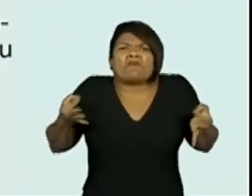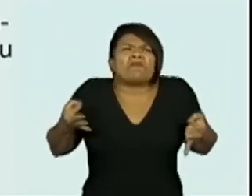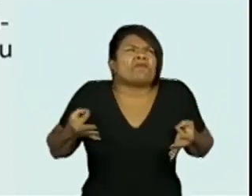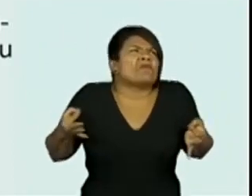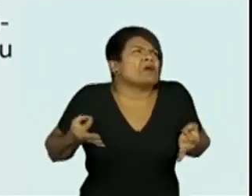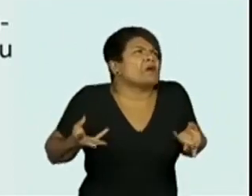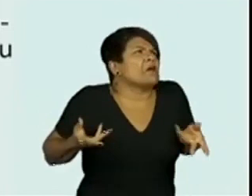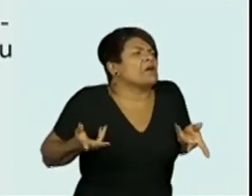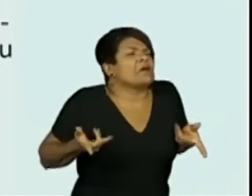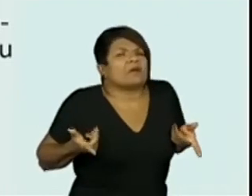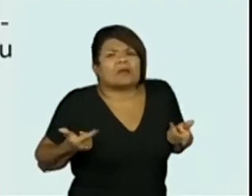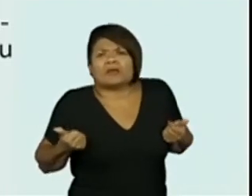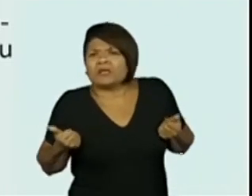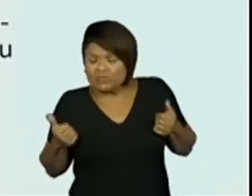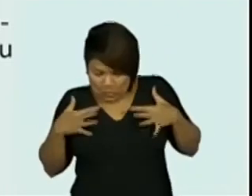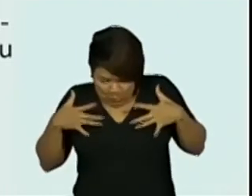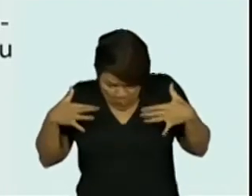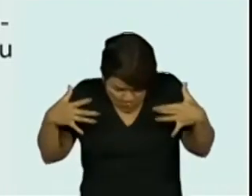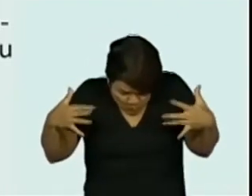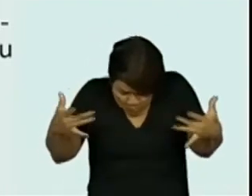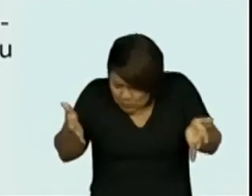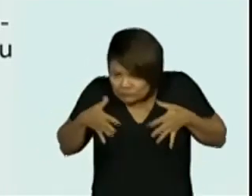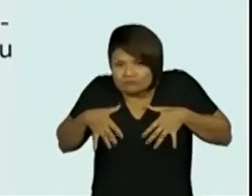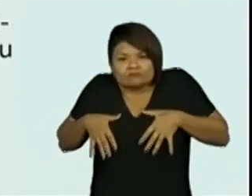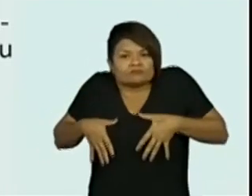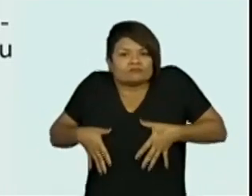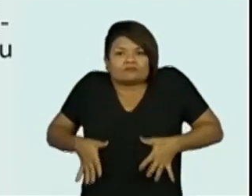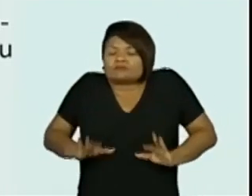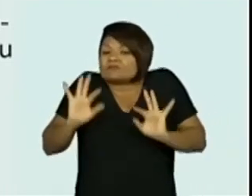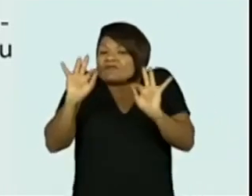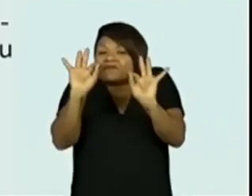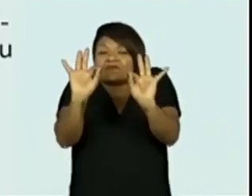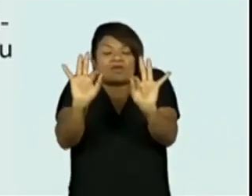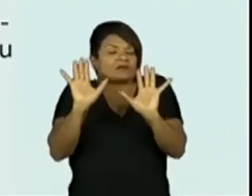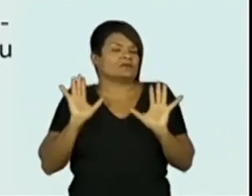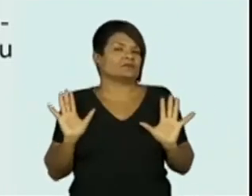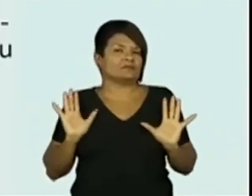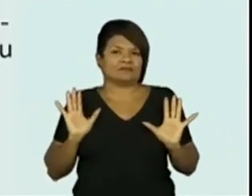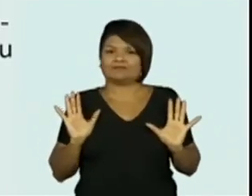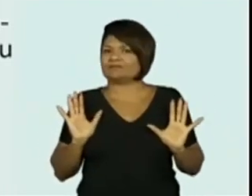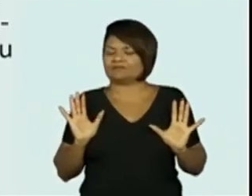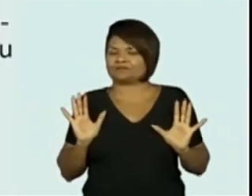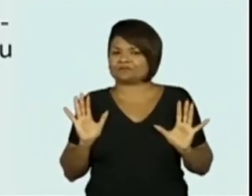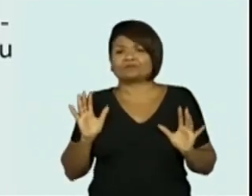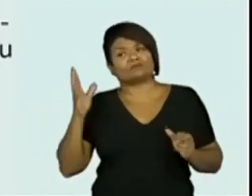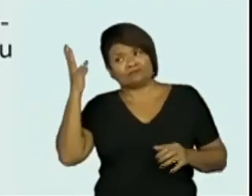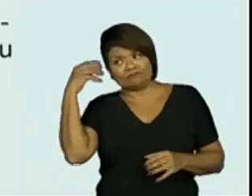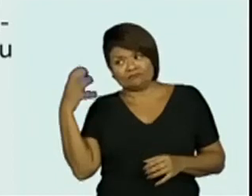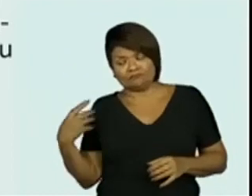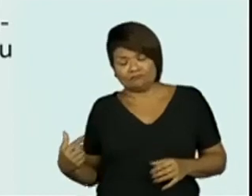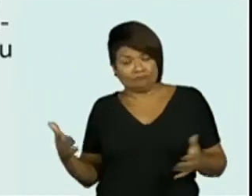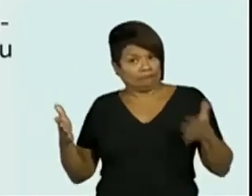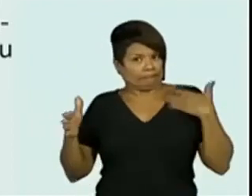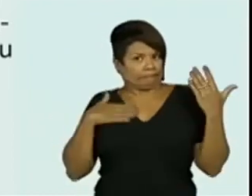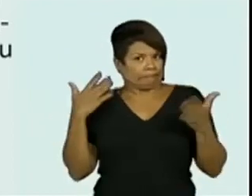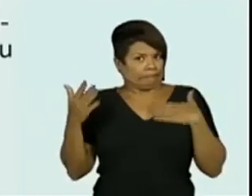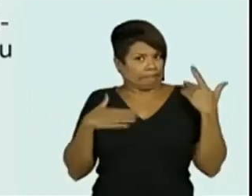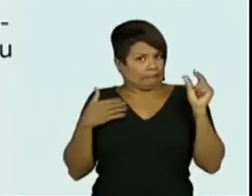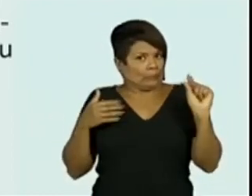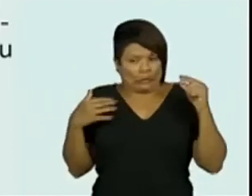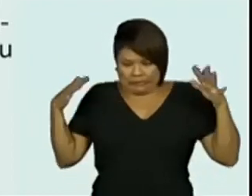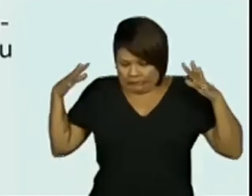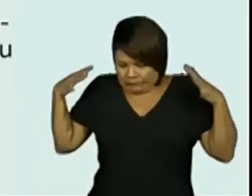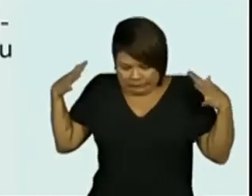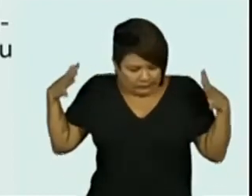primor. Que cor, que brilho, caimento perfeito. Por um momento, Doralice se assustou um pouco, mas logo